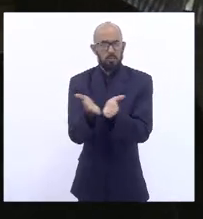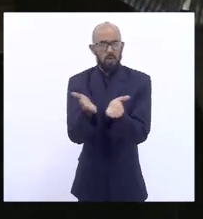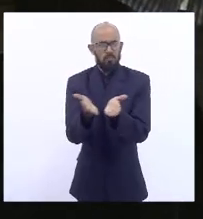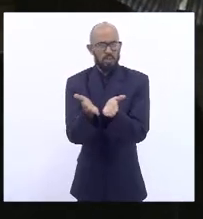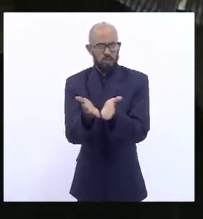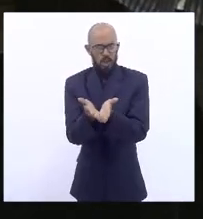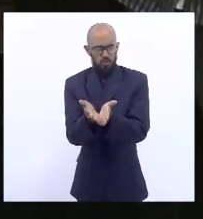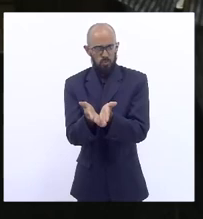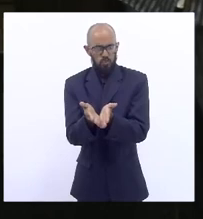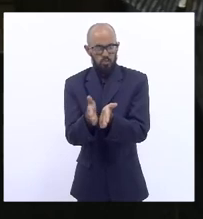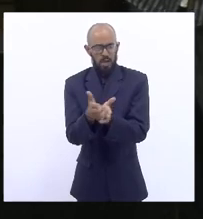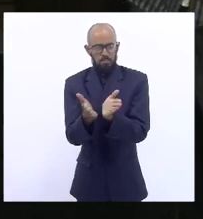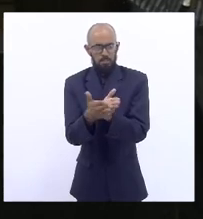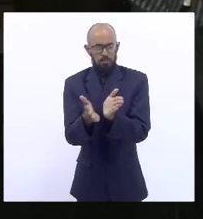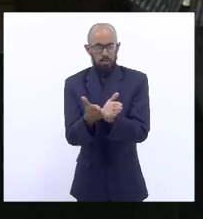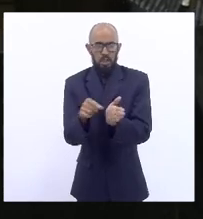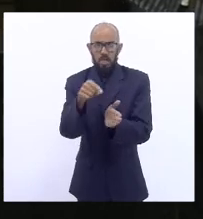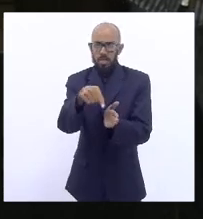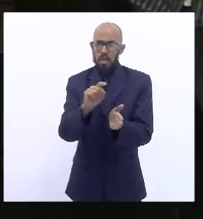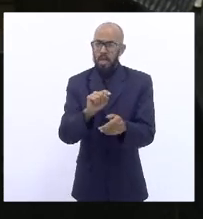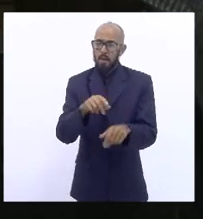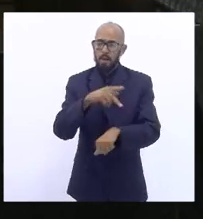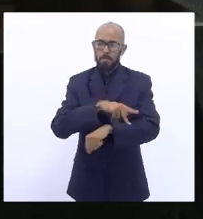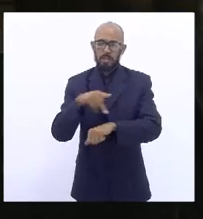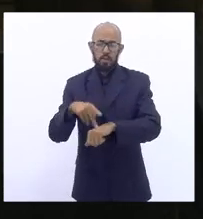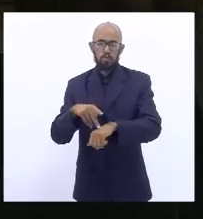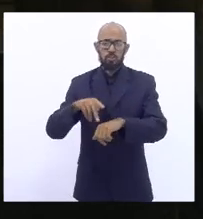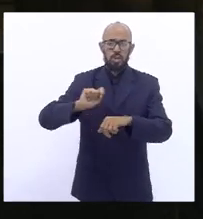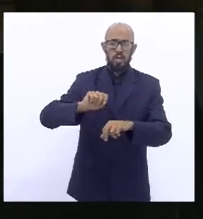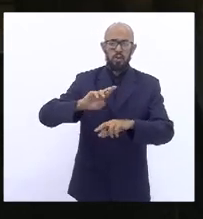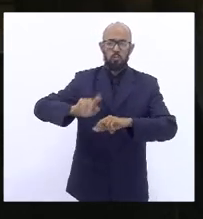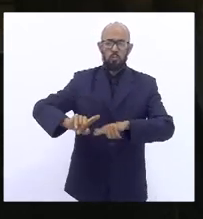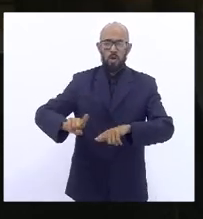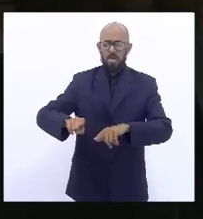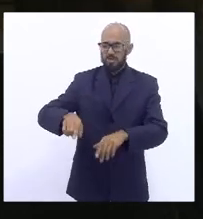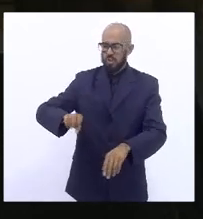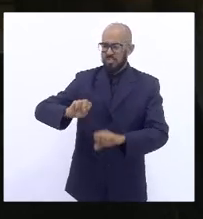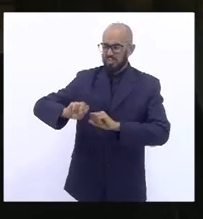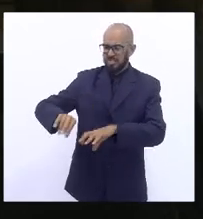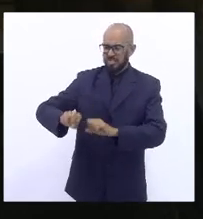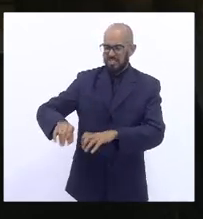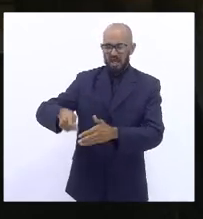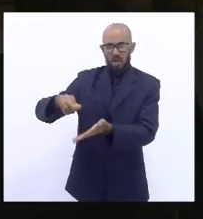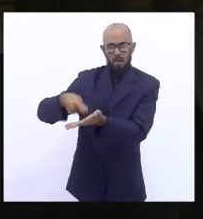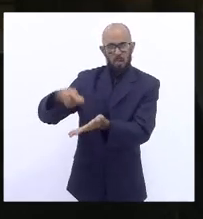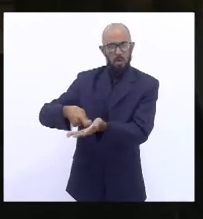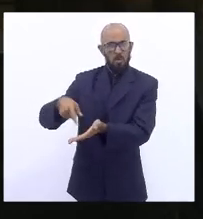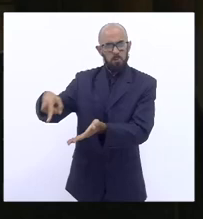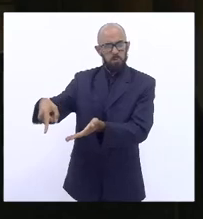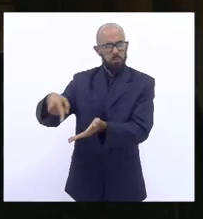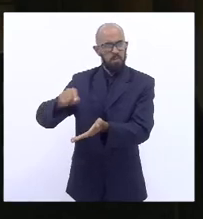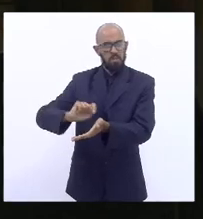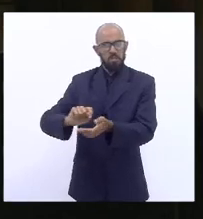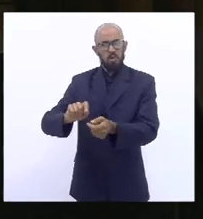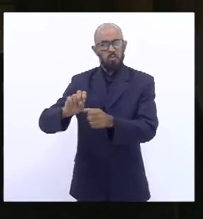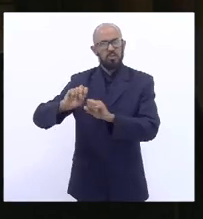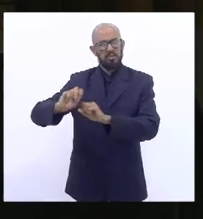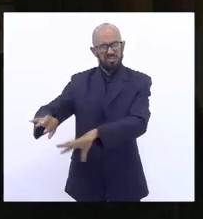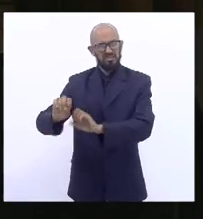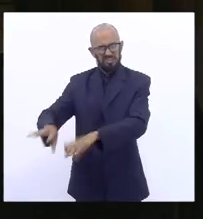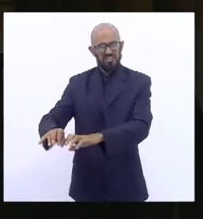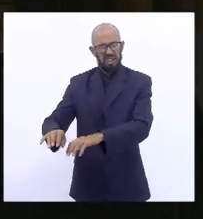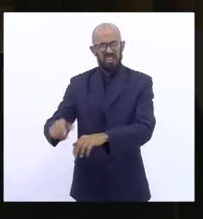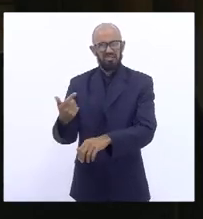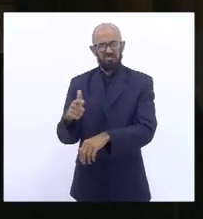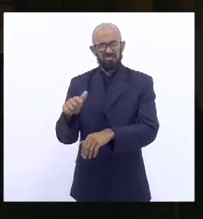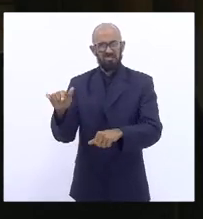Uma proposta pedagógica que não seja essa pedagogia do adestramento, a pedagogia da transmissão